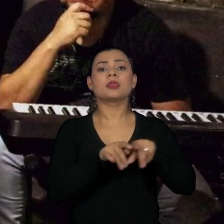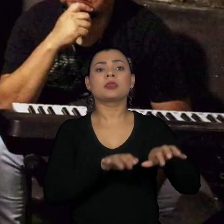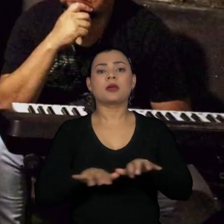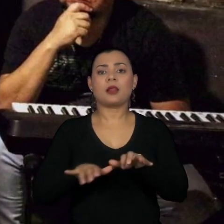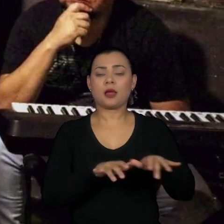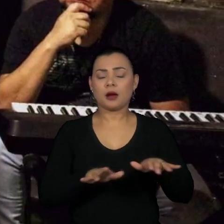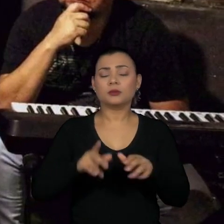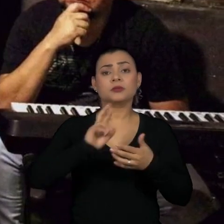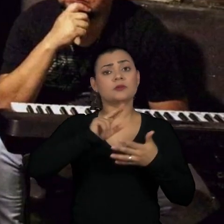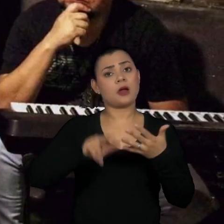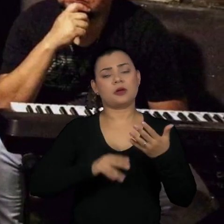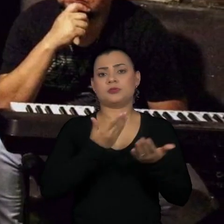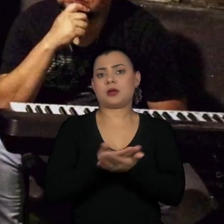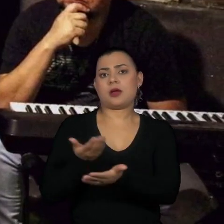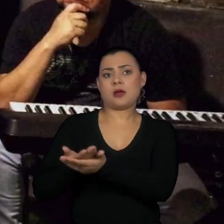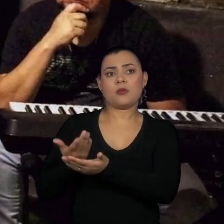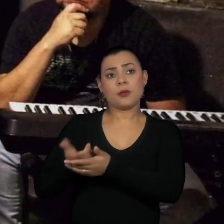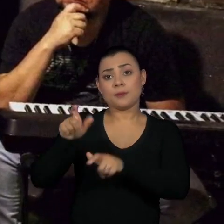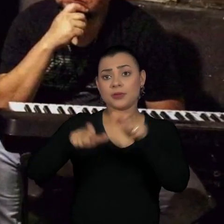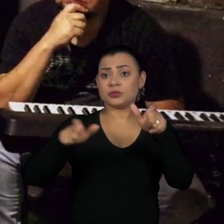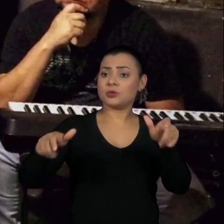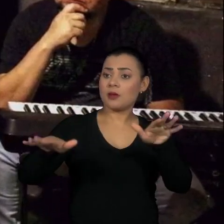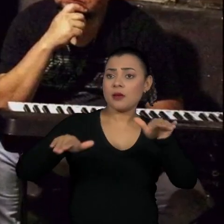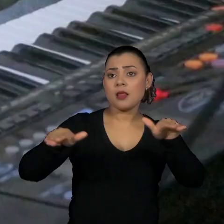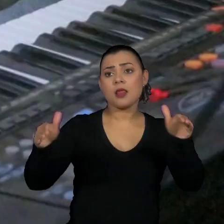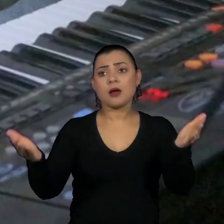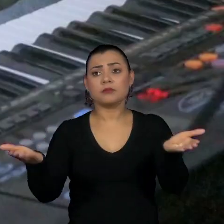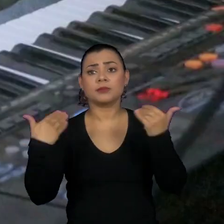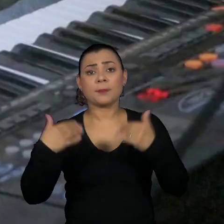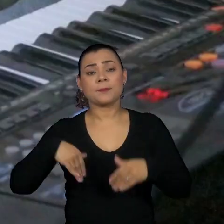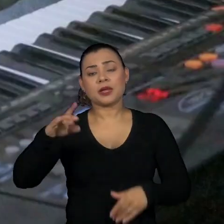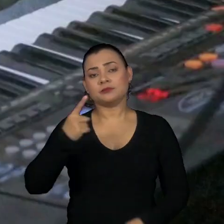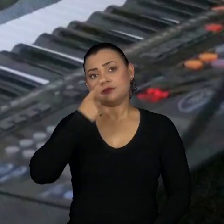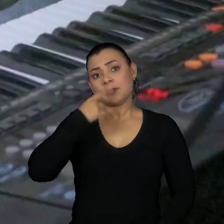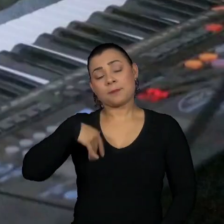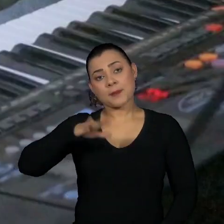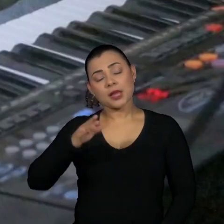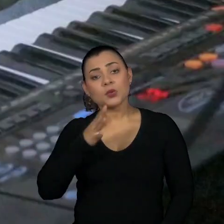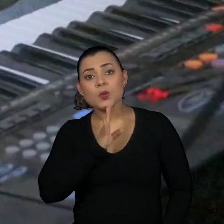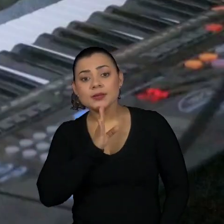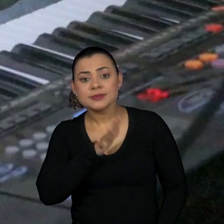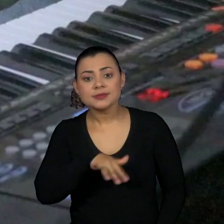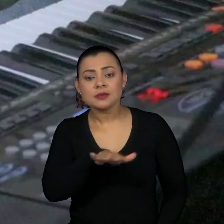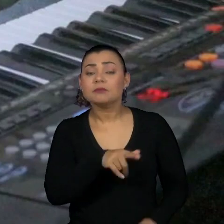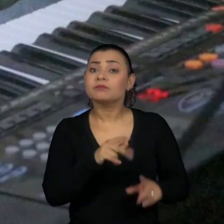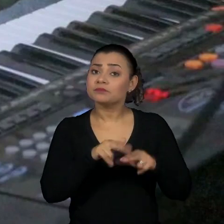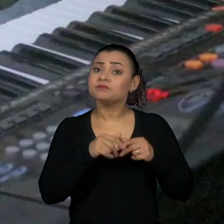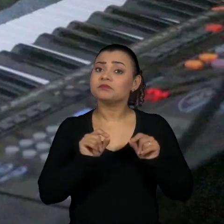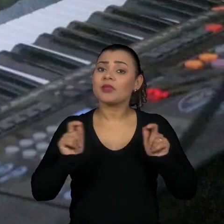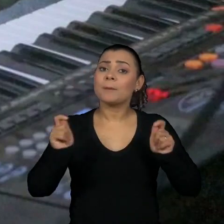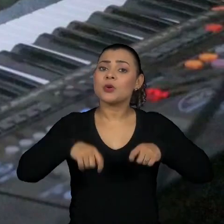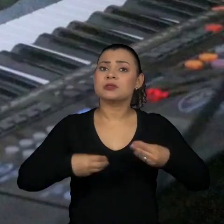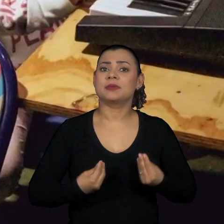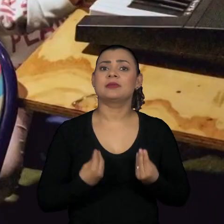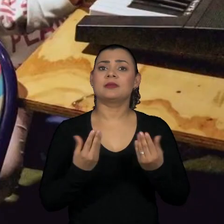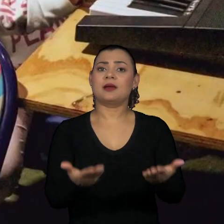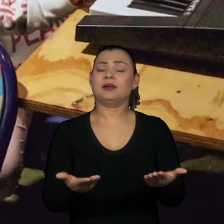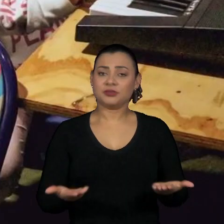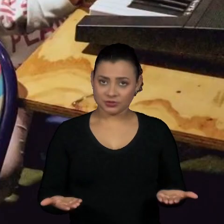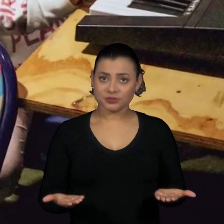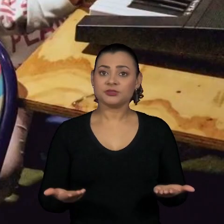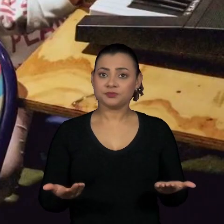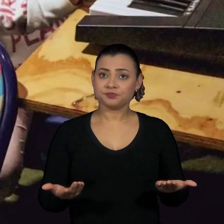teclado, para trazer essas pessoas para próximo disso. Basicamente o que ela faz é trazer possibilidades.